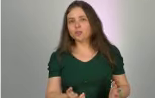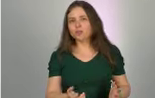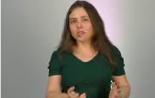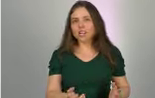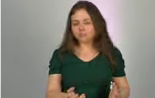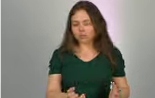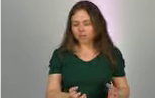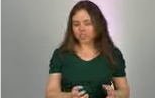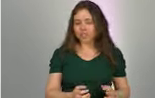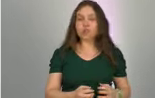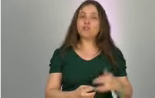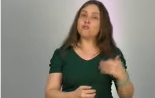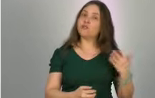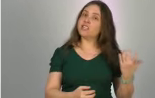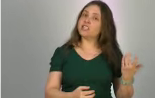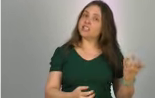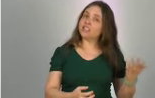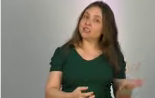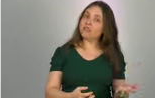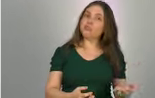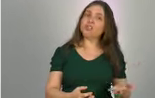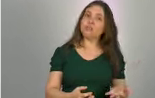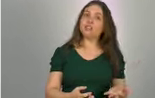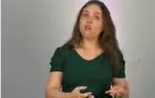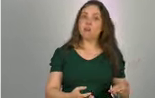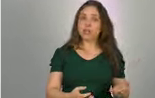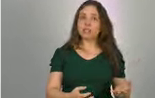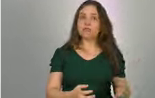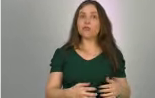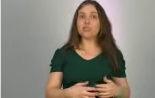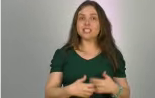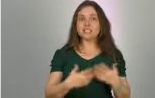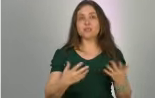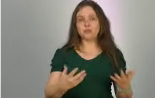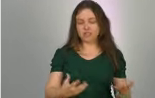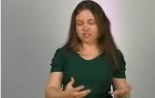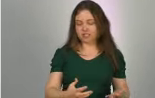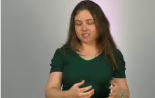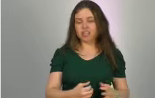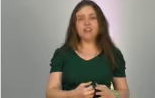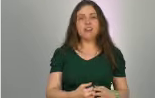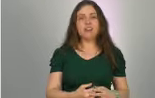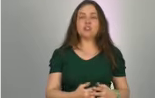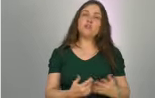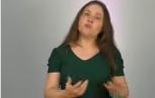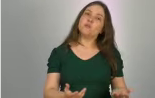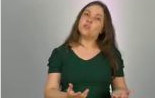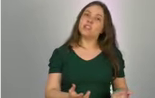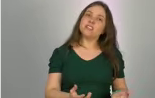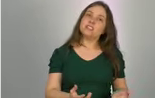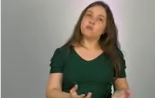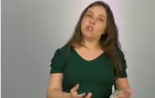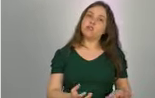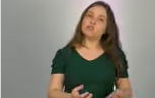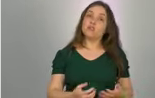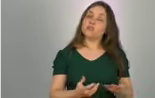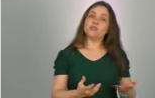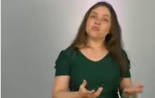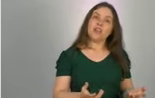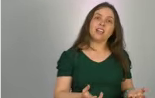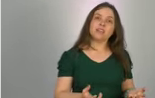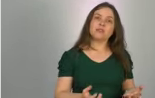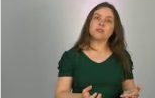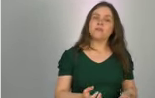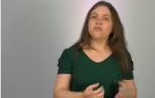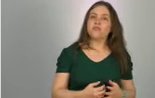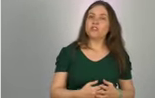fenômeno completamente diferente e nós fomos nesse 120 anos acompanhando todas essas mudanças nós tivemos mudanças também